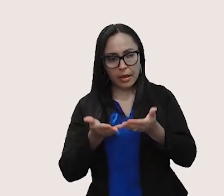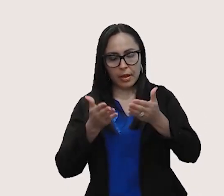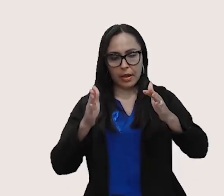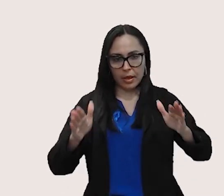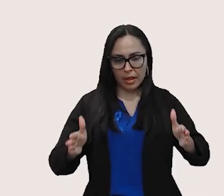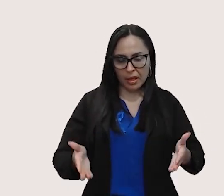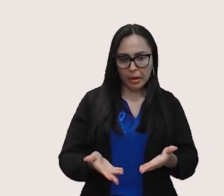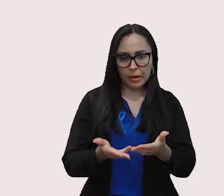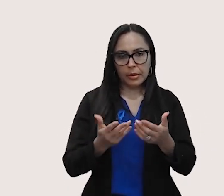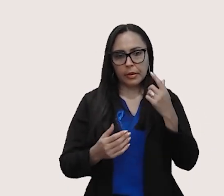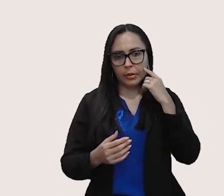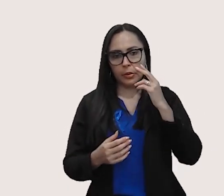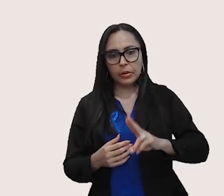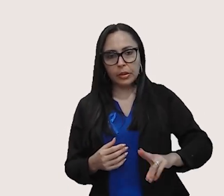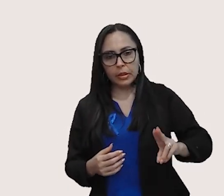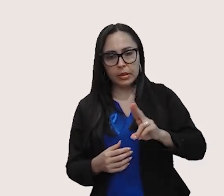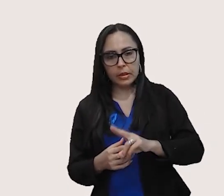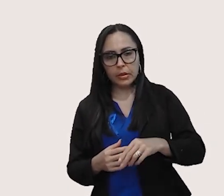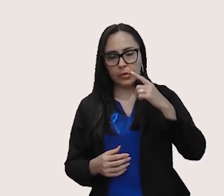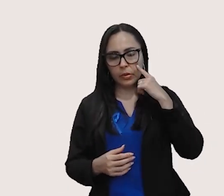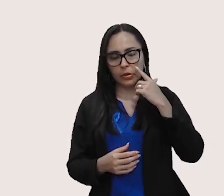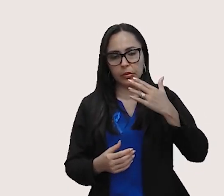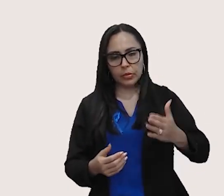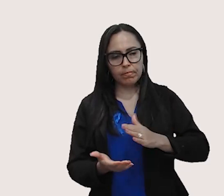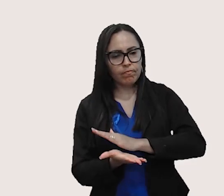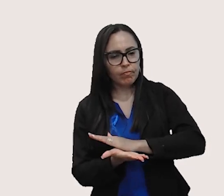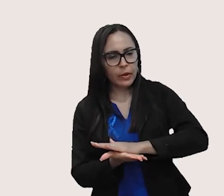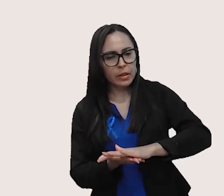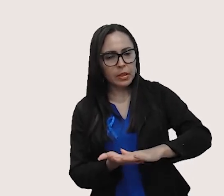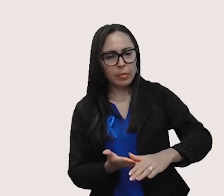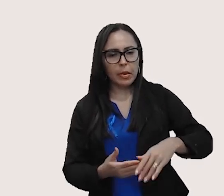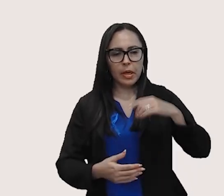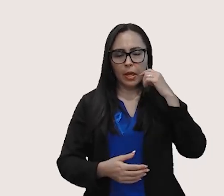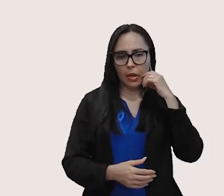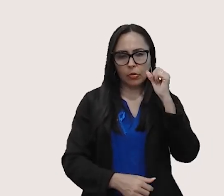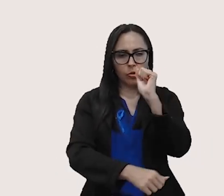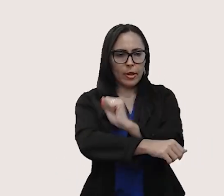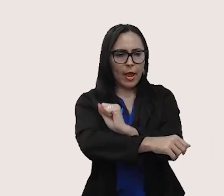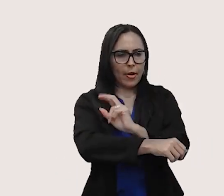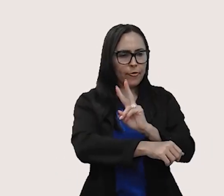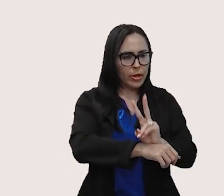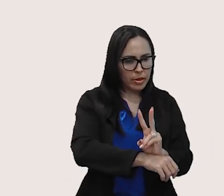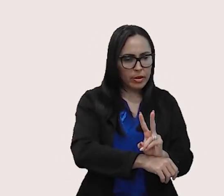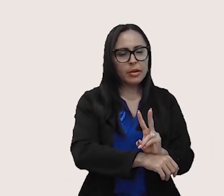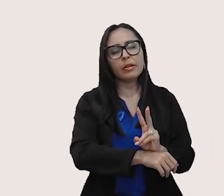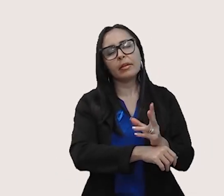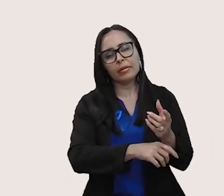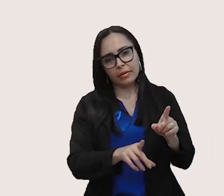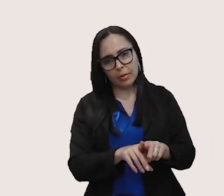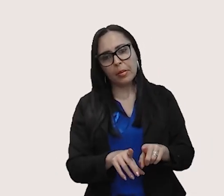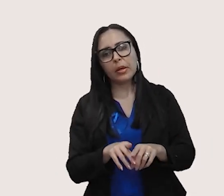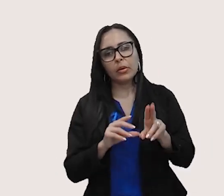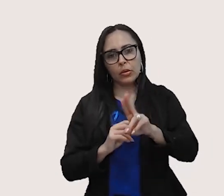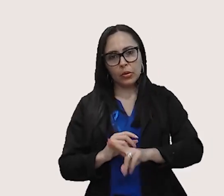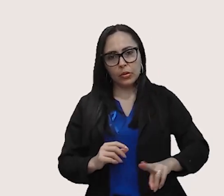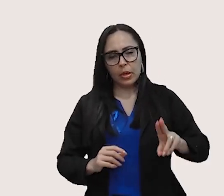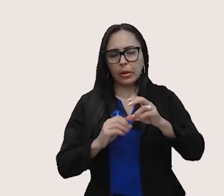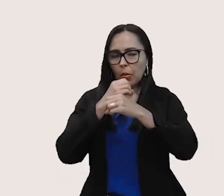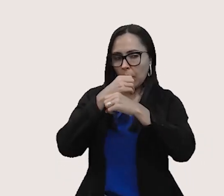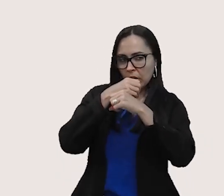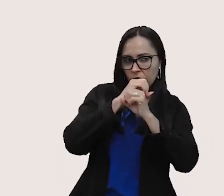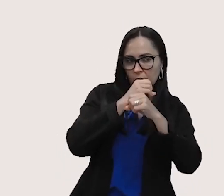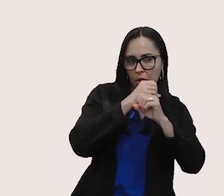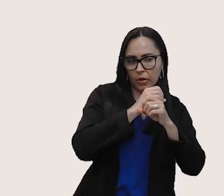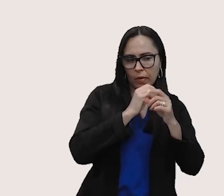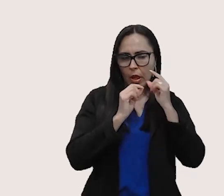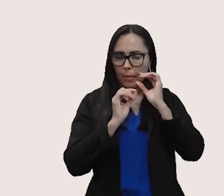Você vê muito pessoal utilizando isso no calçamento de algumas avenidas aí, no asfalto de algumas avenidas. Antes o engenheiro vai lá e faz a medição desse